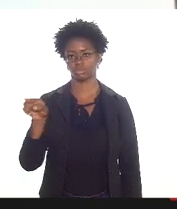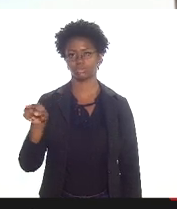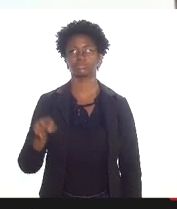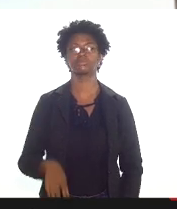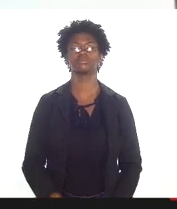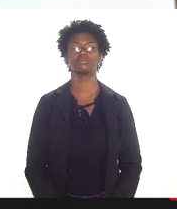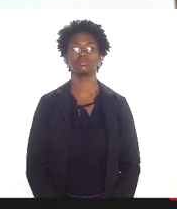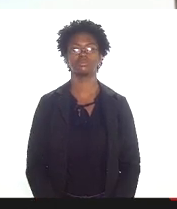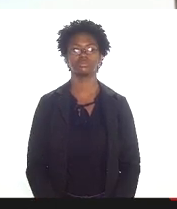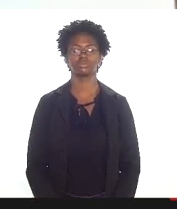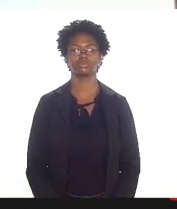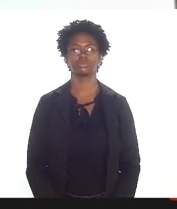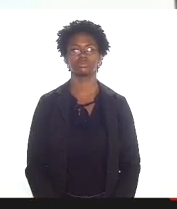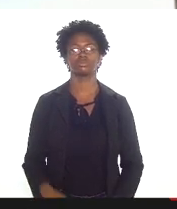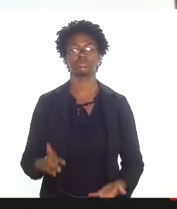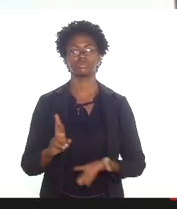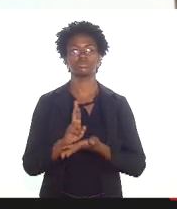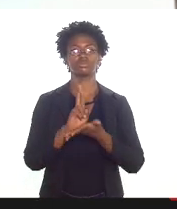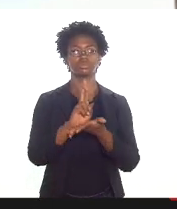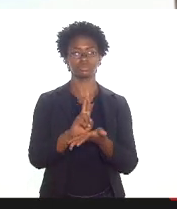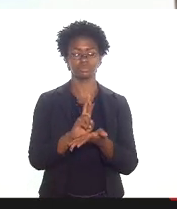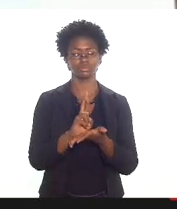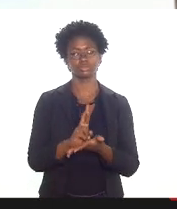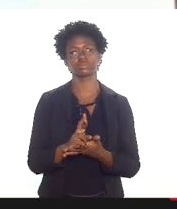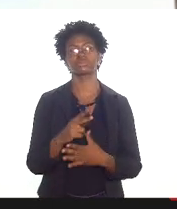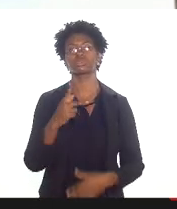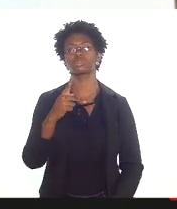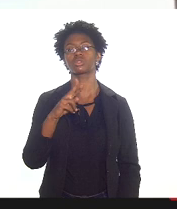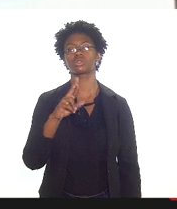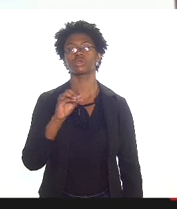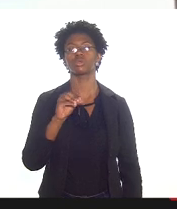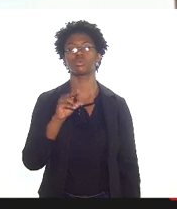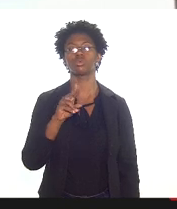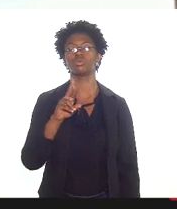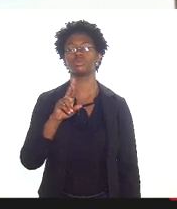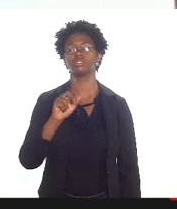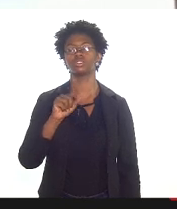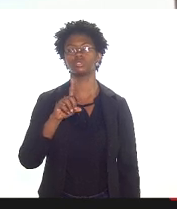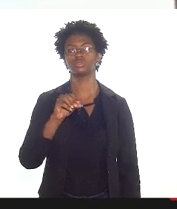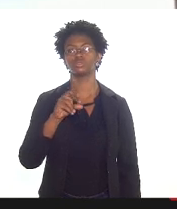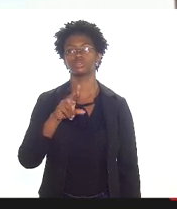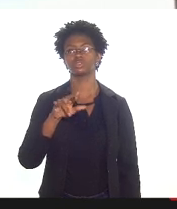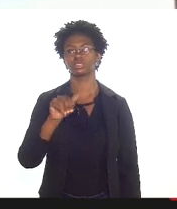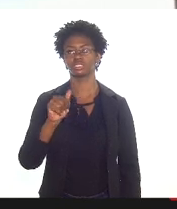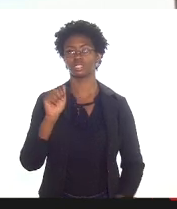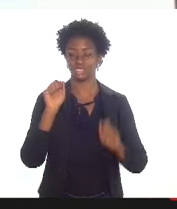representando a Procuradoria-Geral da Alerge. O doutor